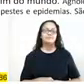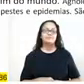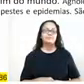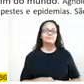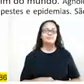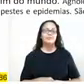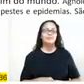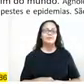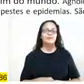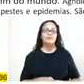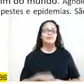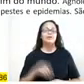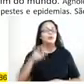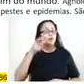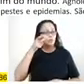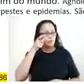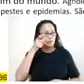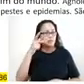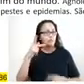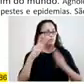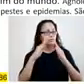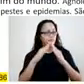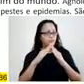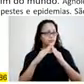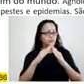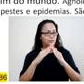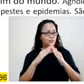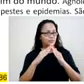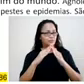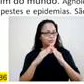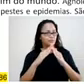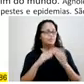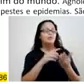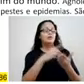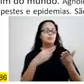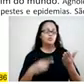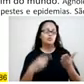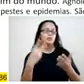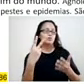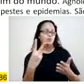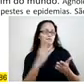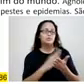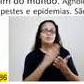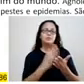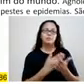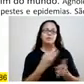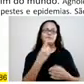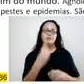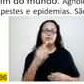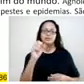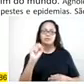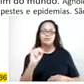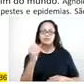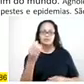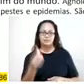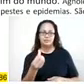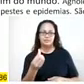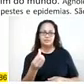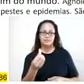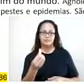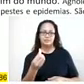Para que vocês possam acompanhar aí da casa de vocês, eu peço que abram a apostila 2 na página